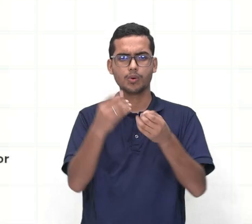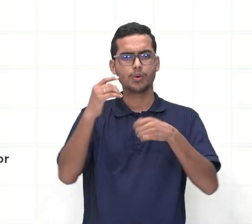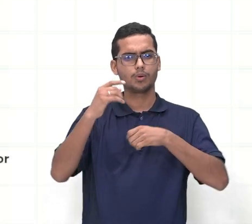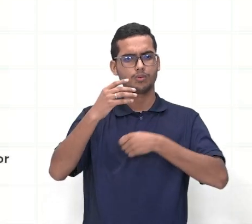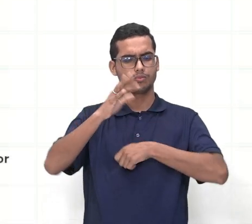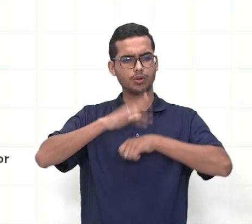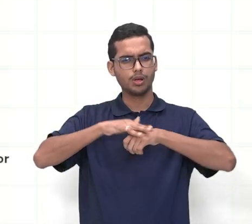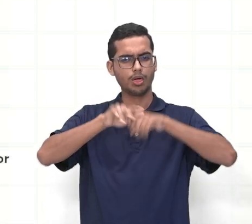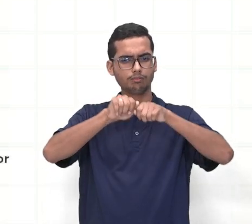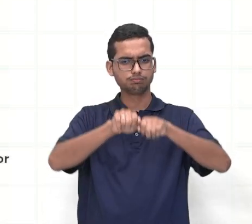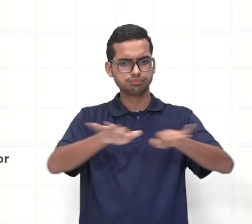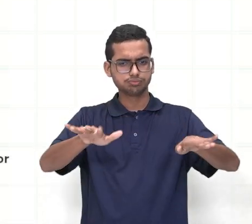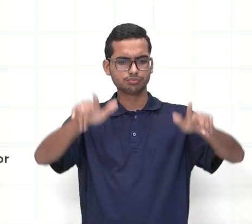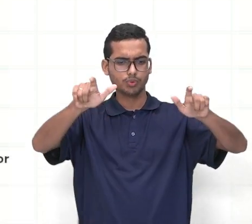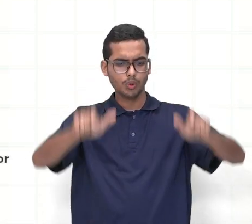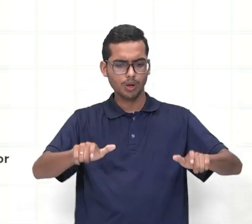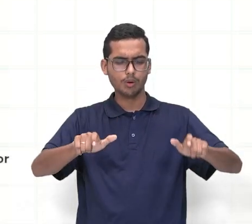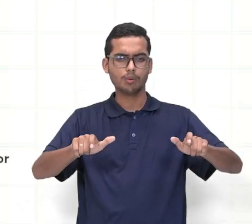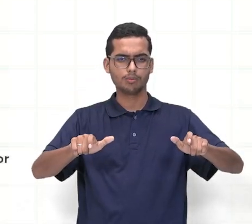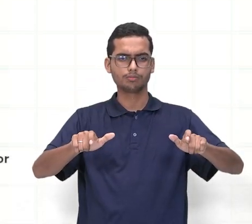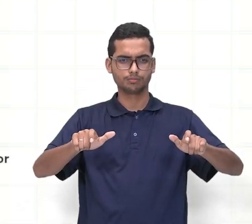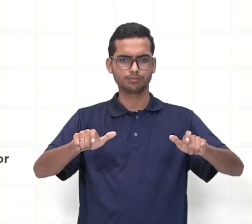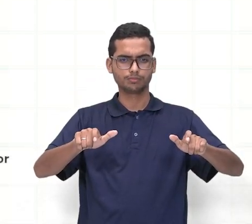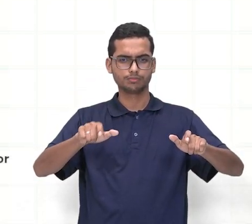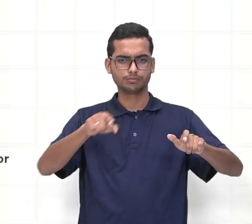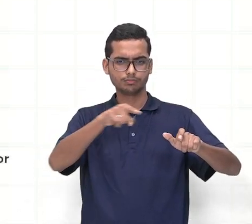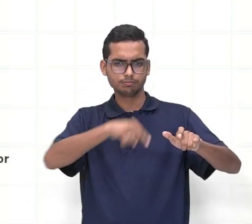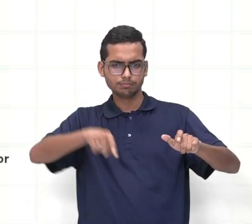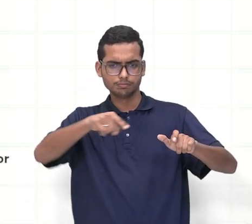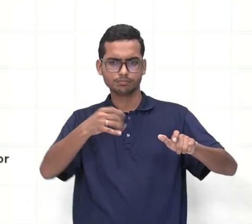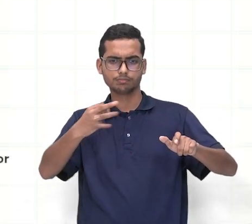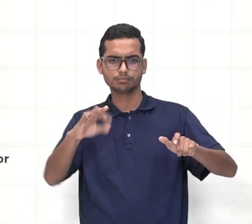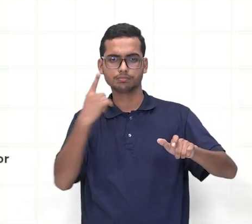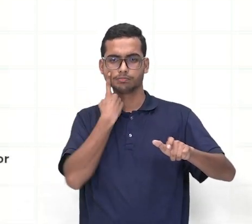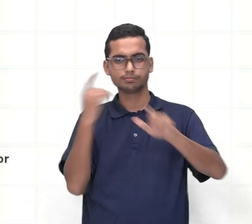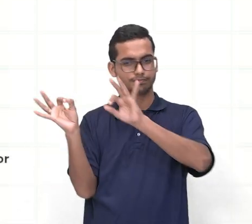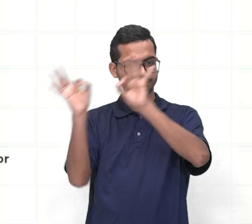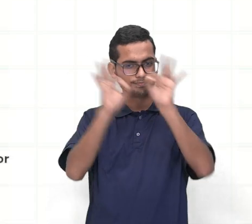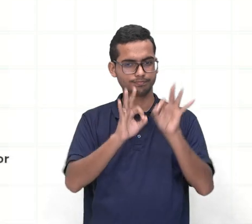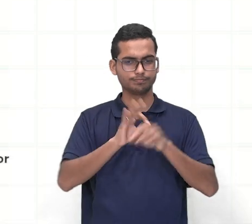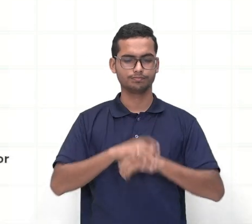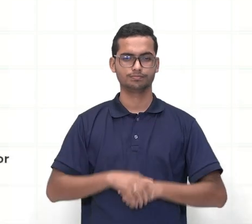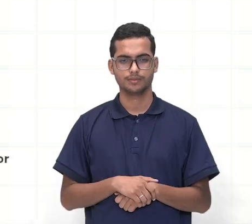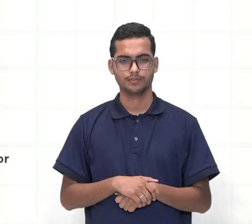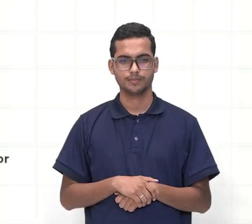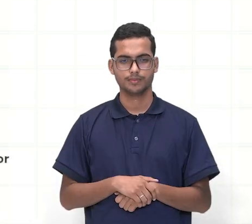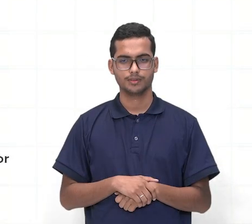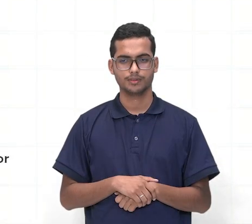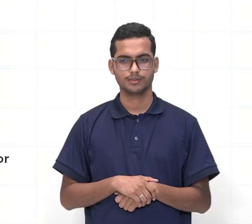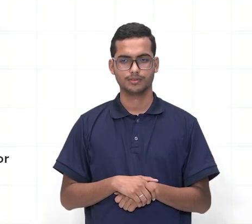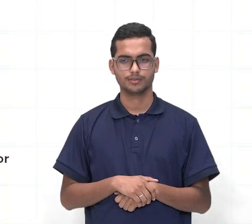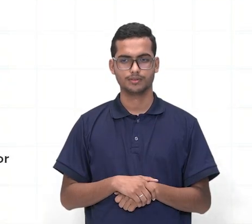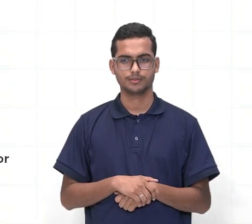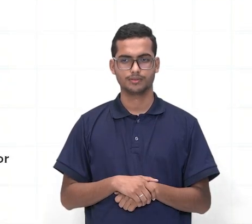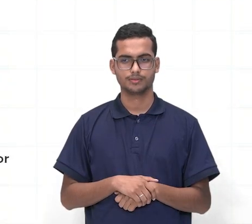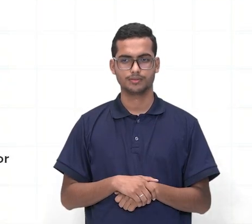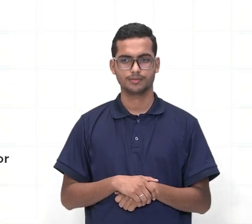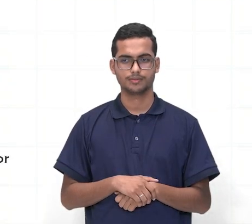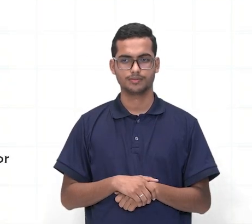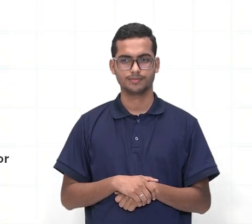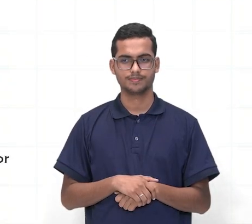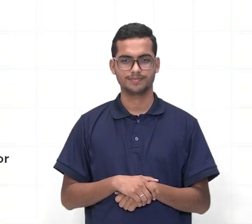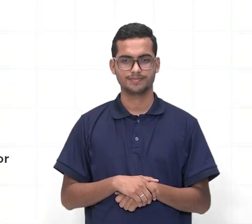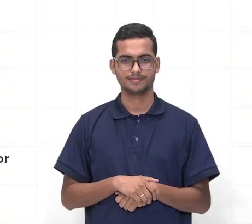da doença. Então, aqui a doença não passa. Então, com